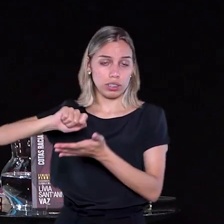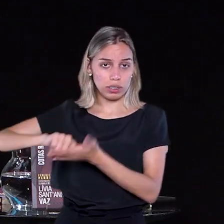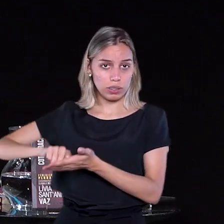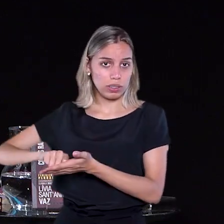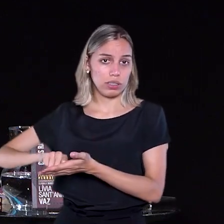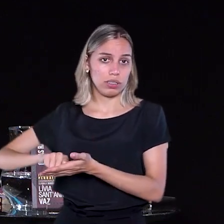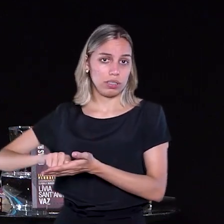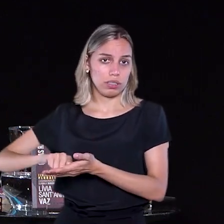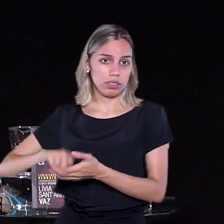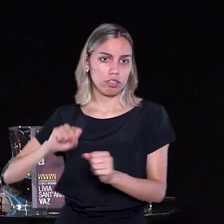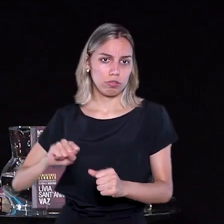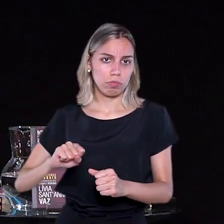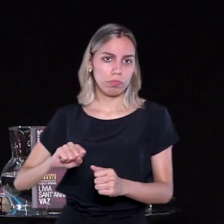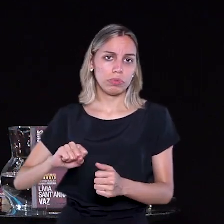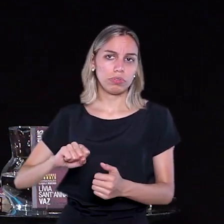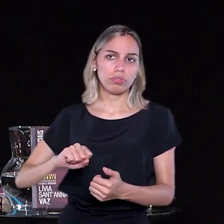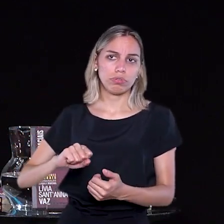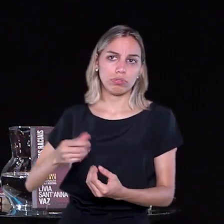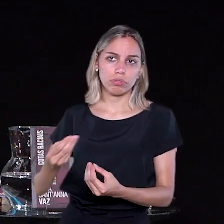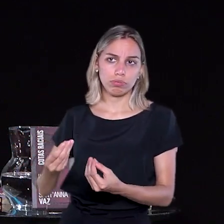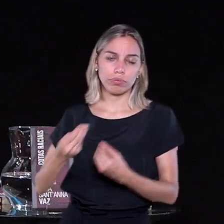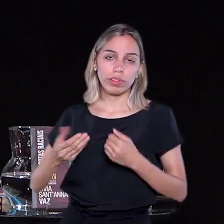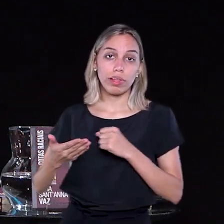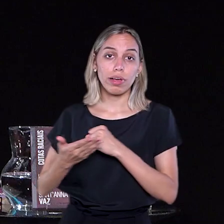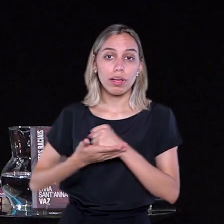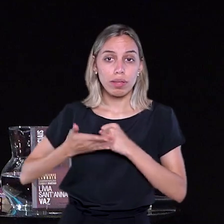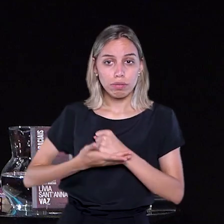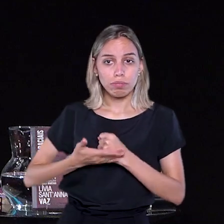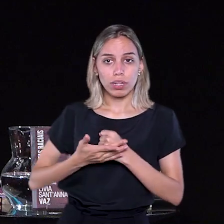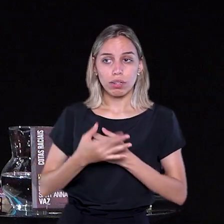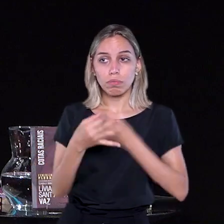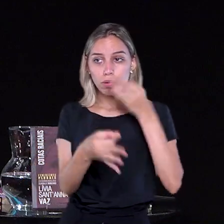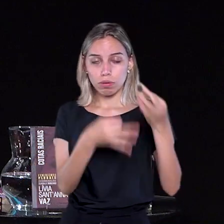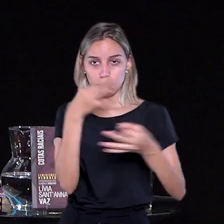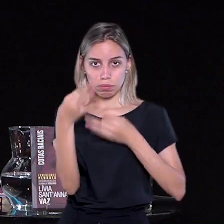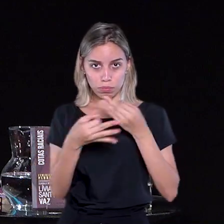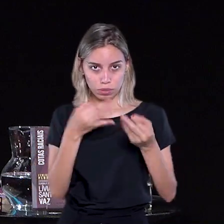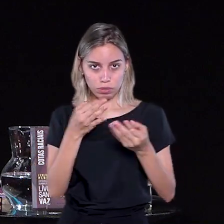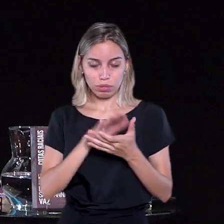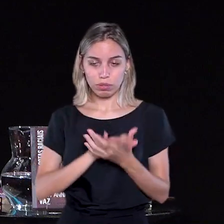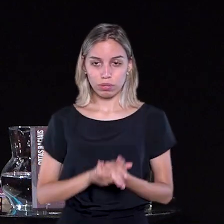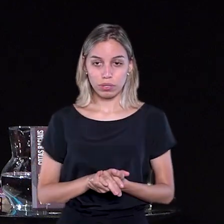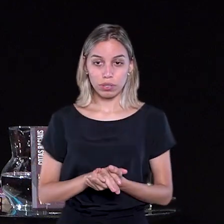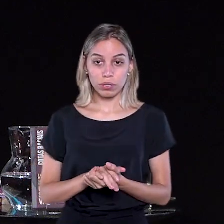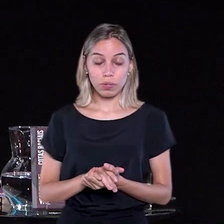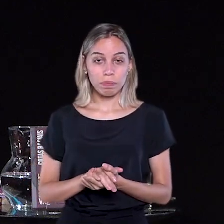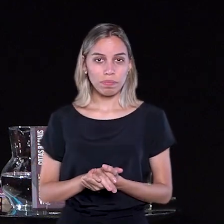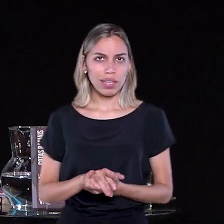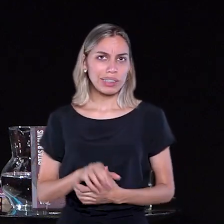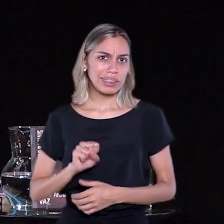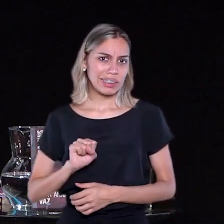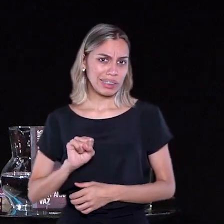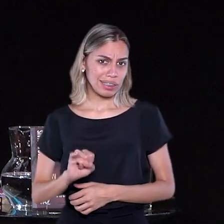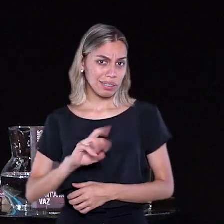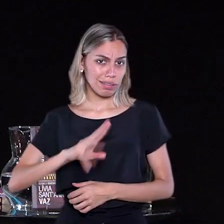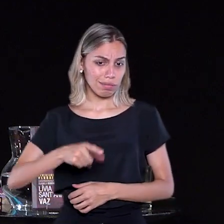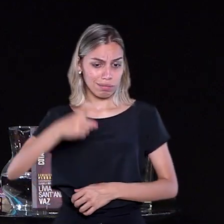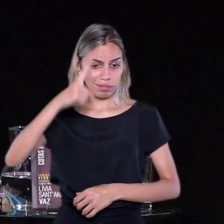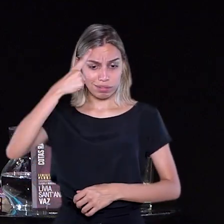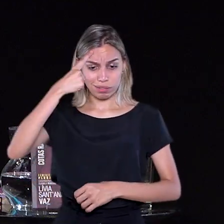vivencio ali. Nós temos um país que odeia pessoas negras. Odeia pessoas negras. Então, quando a discussão é